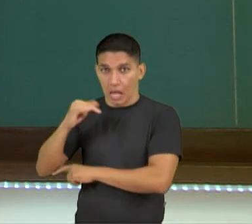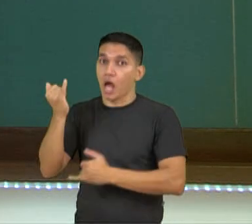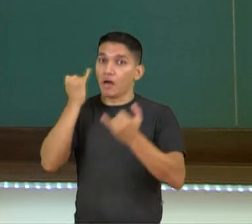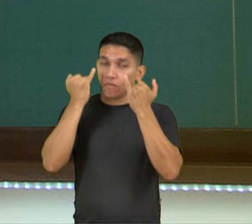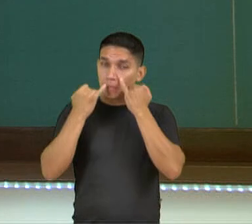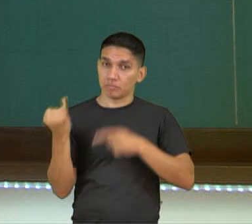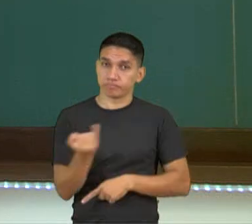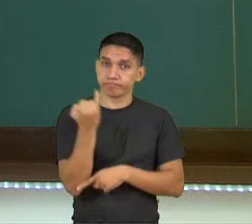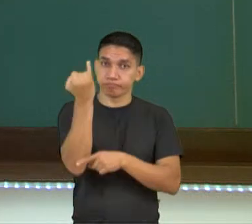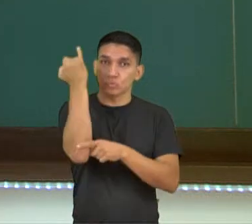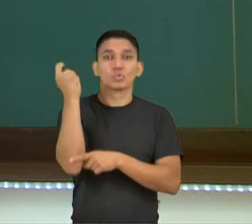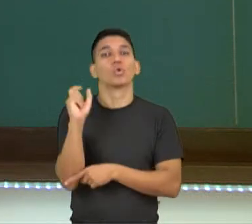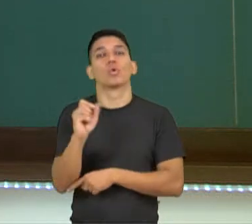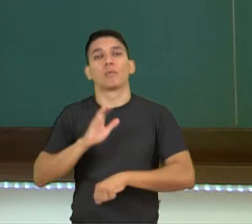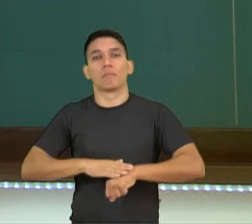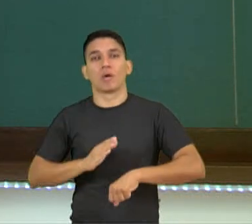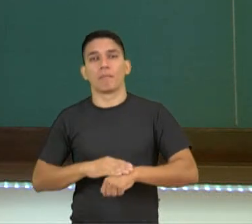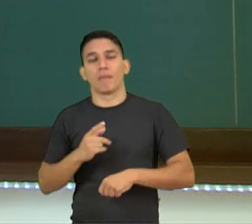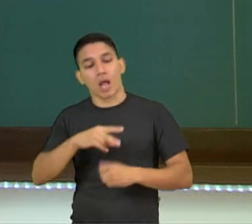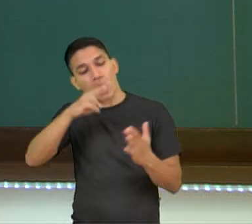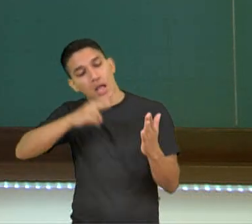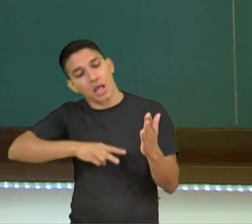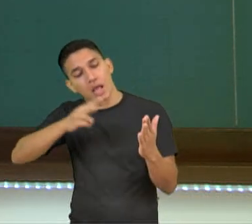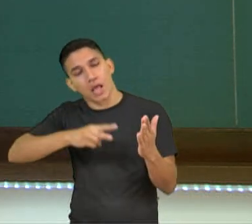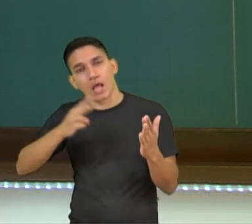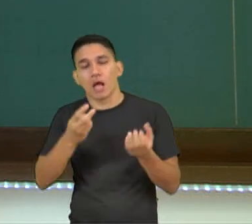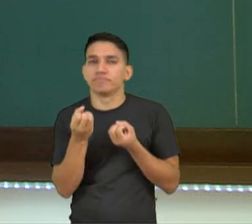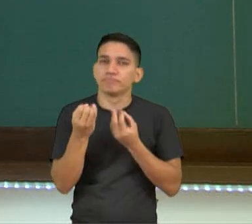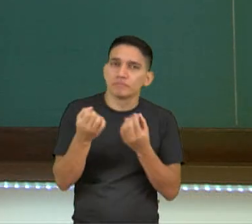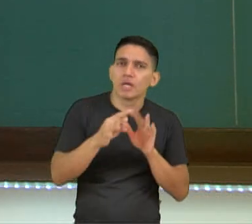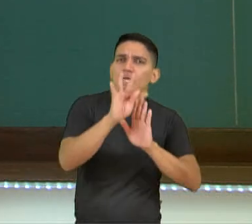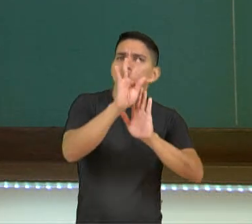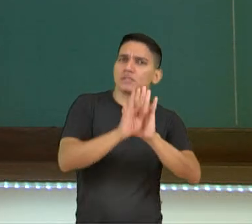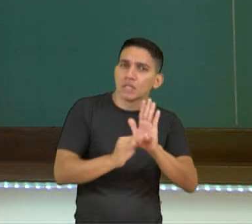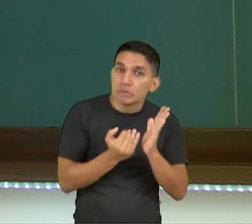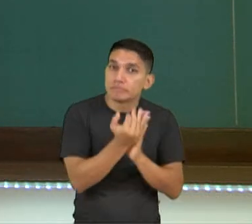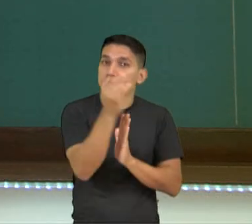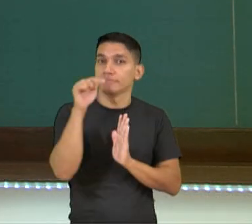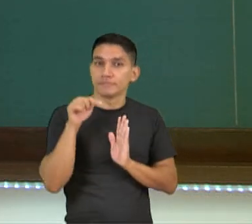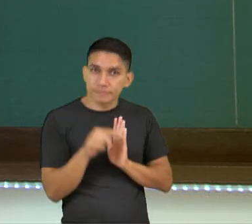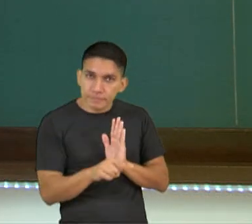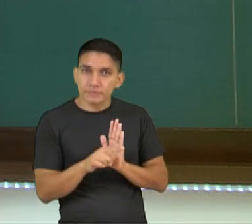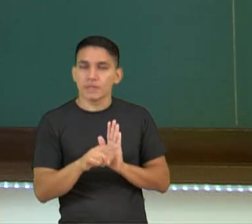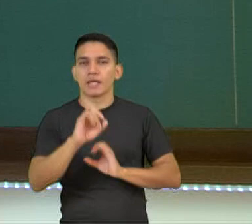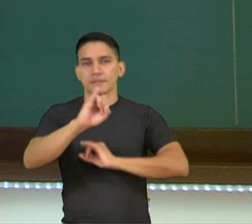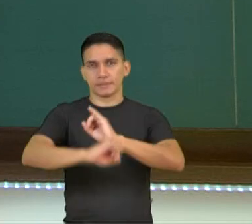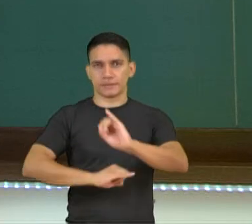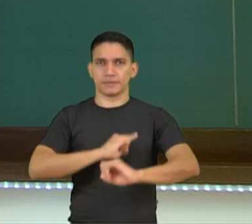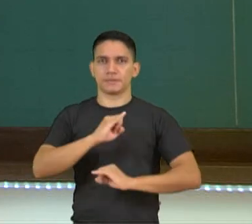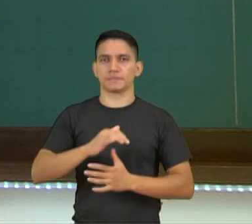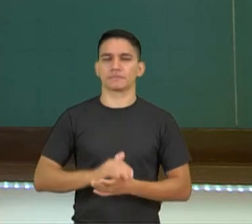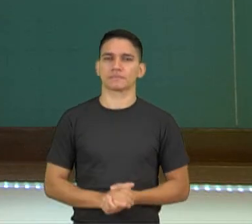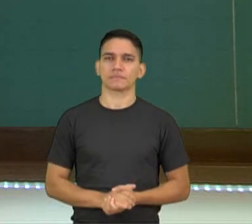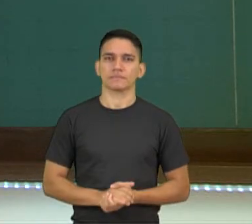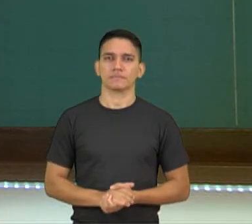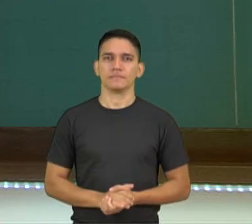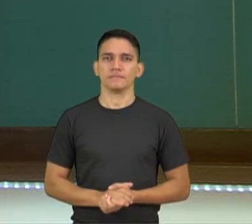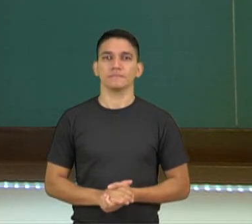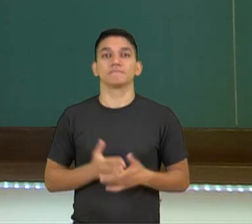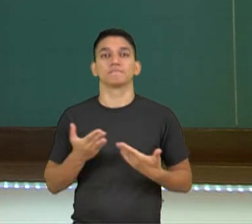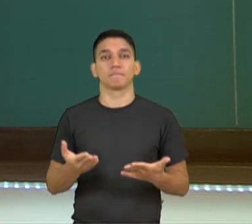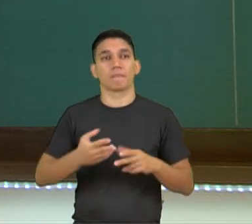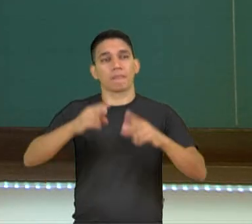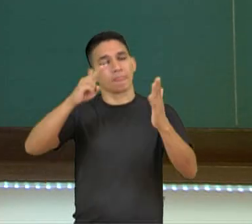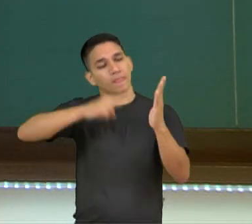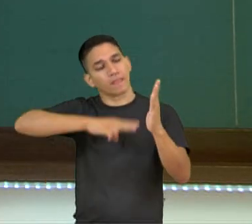muito importantes quando a gente vai ler uma notícia, um texto, a partir da internet. Vamos ver,